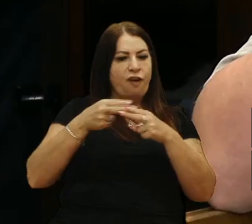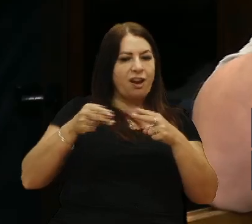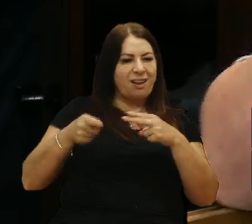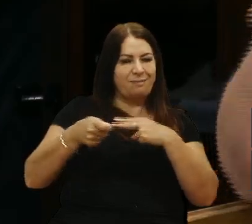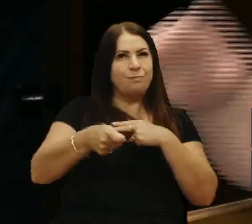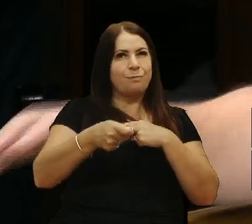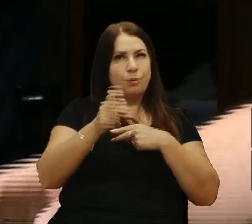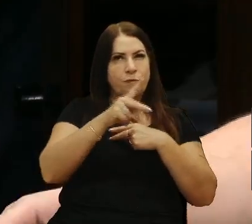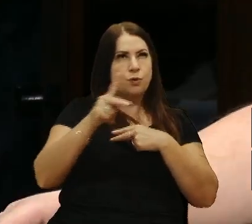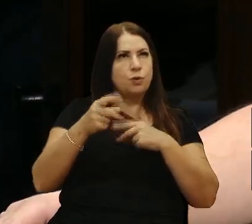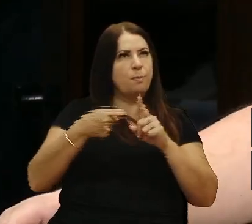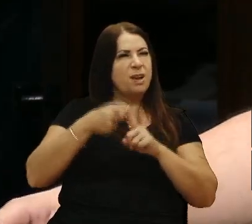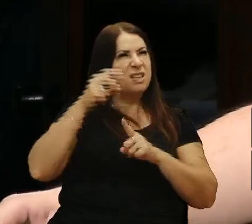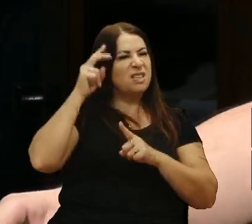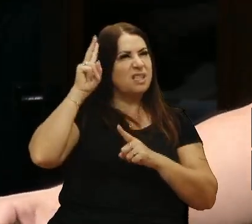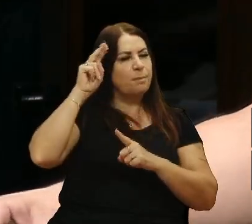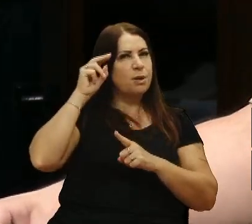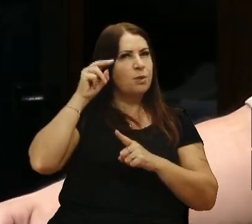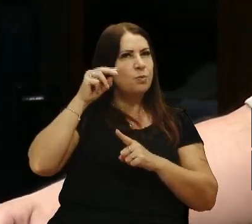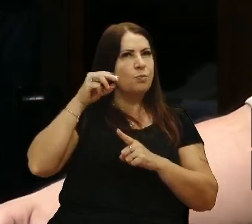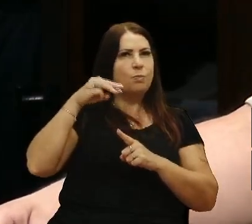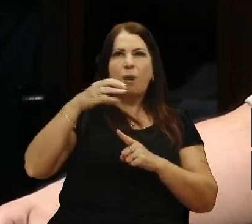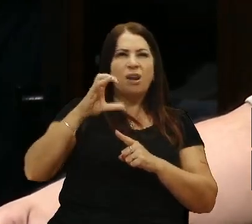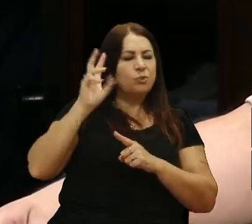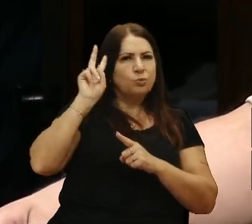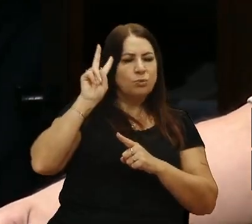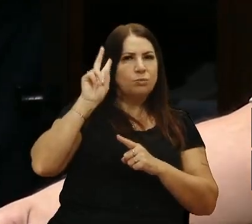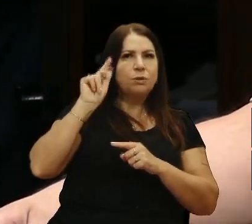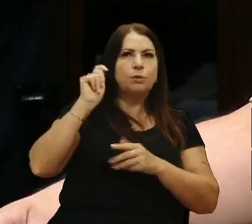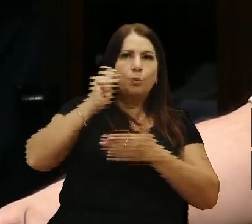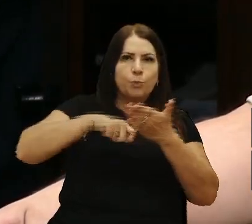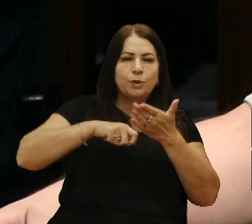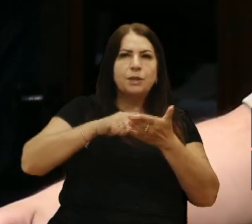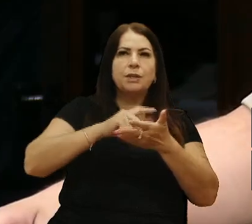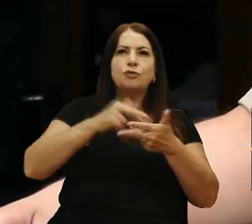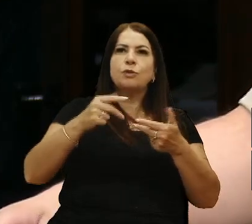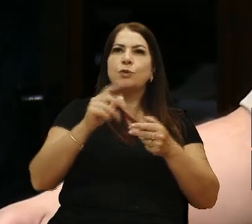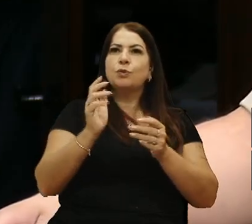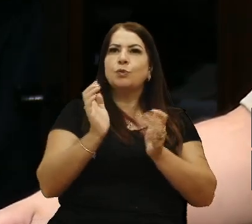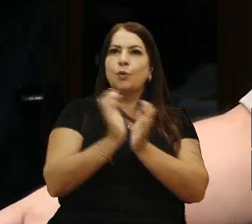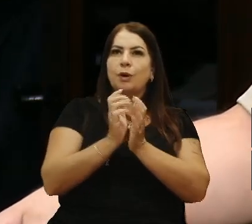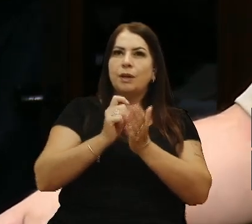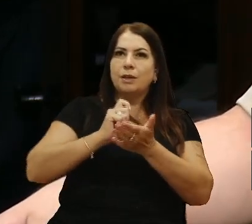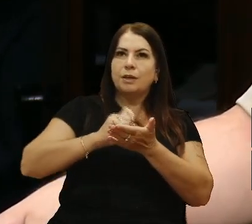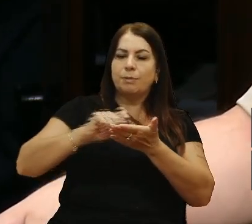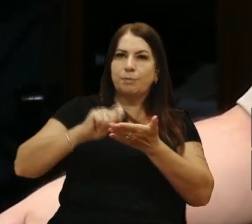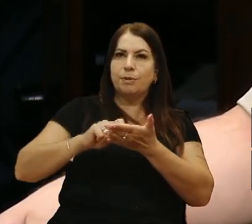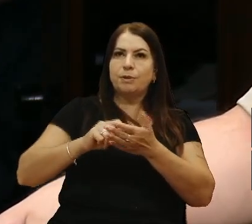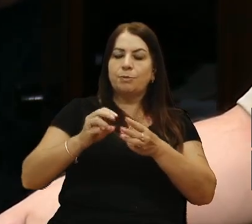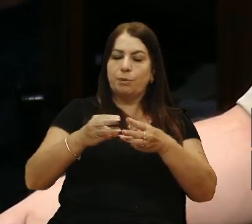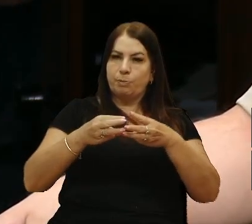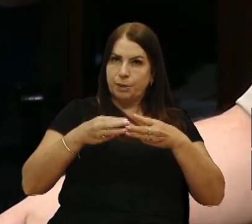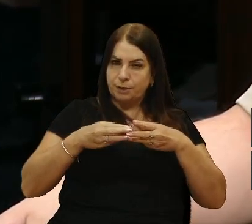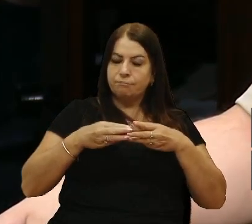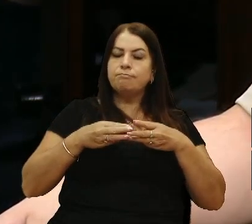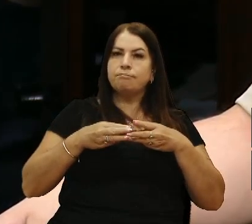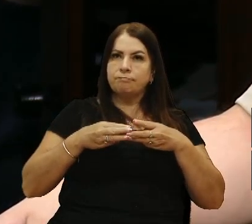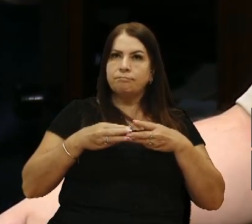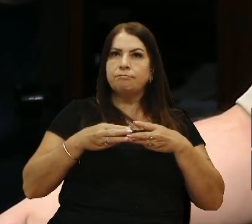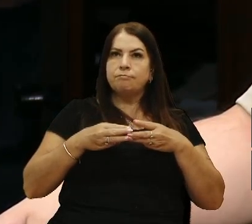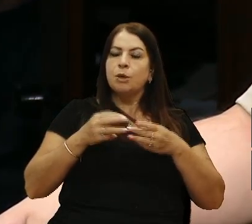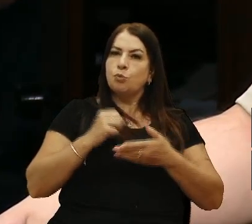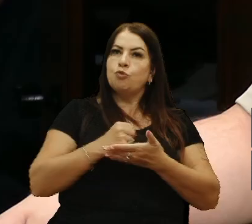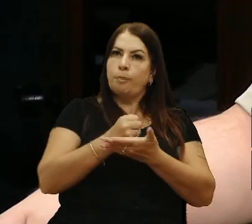acho que foi no mês de abril, março ou abril, não me lembro exatamente, eu protocolei, vários colegas aqui assinaram, e nós aprovamos uma moção